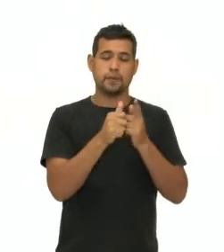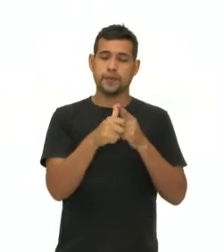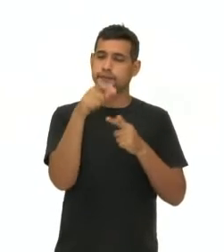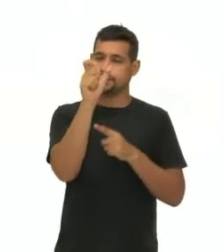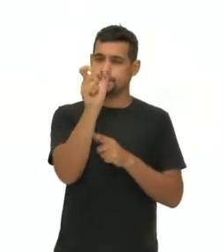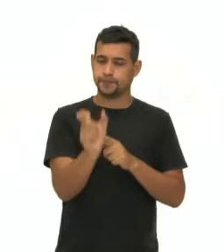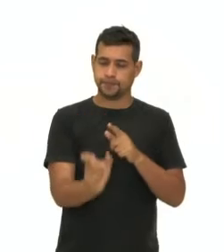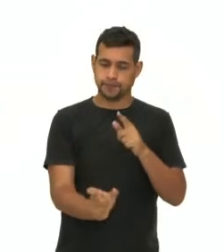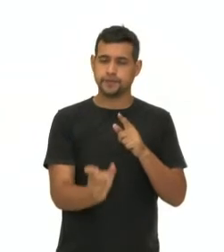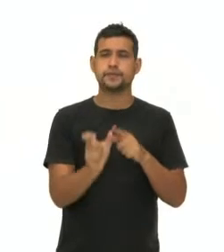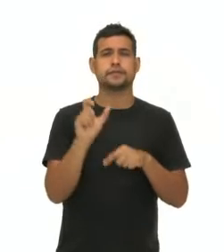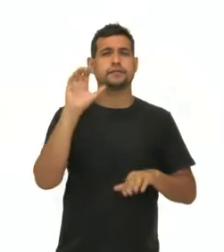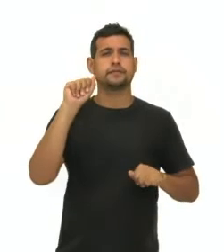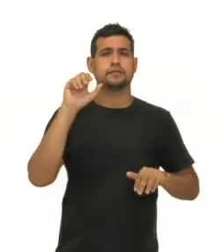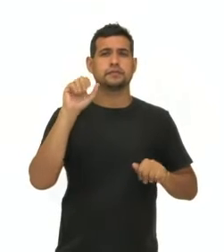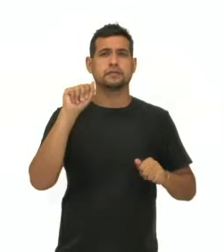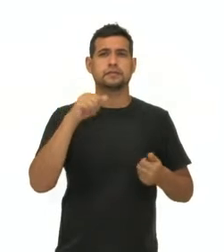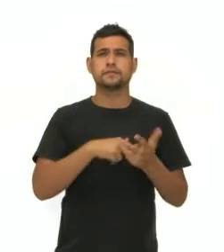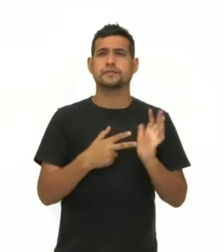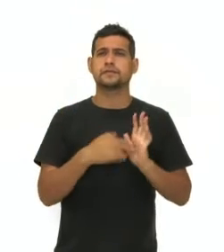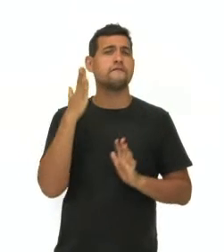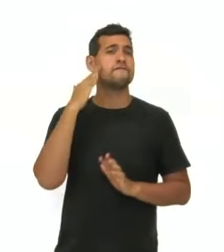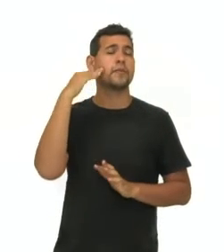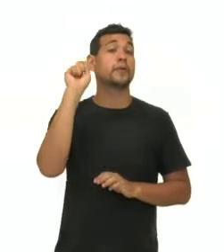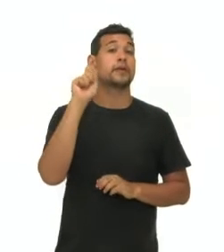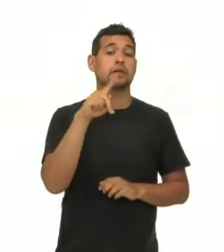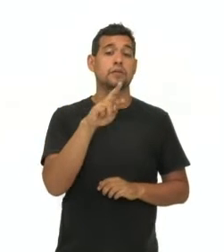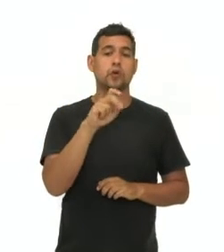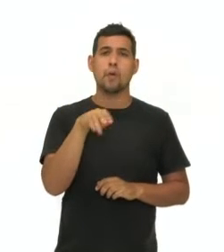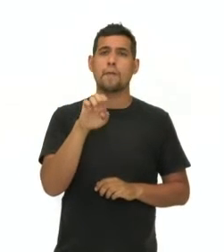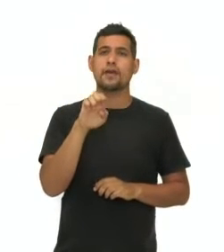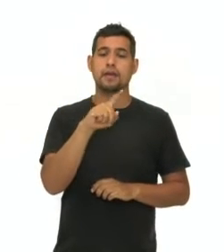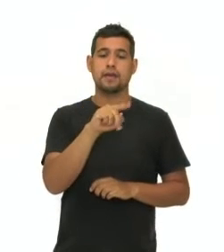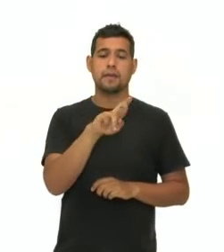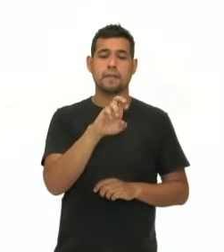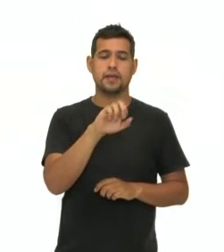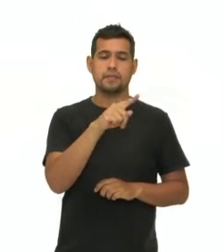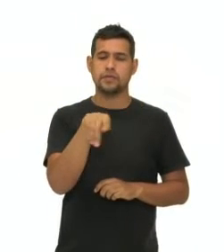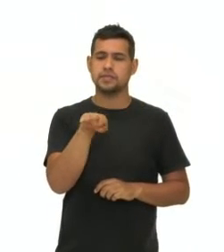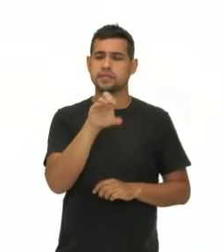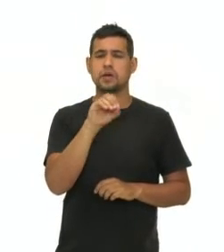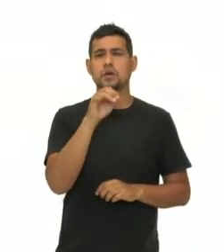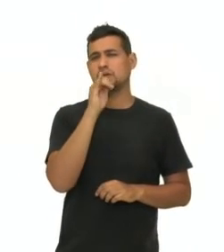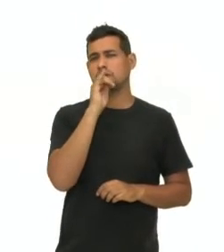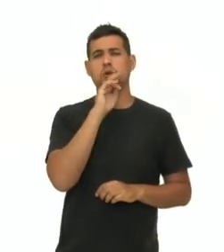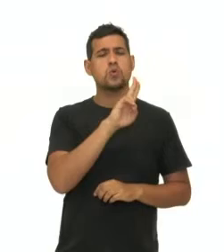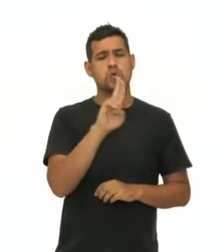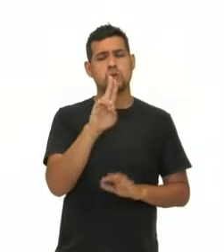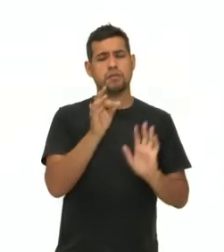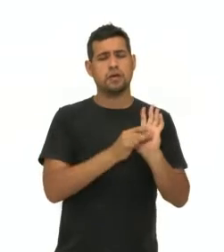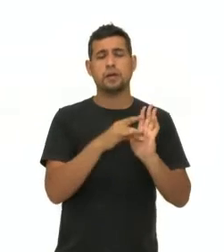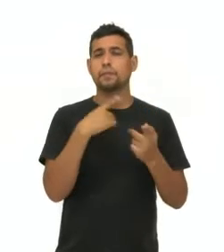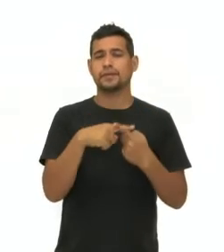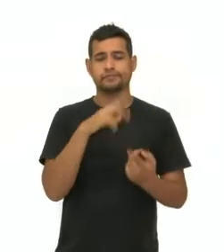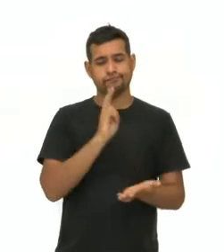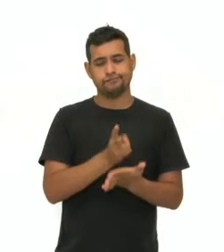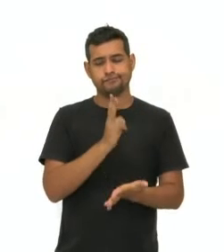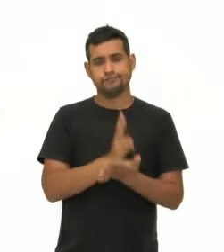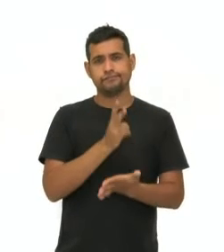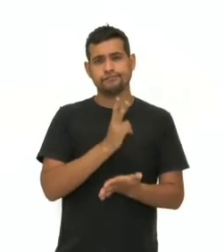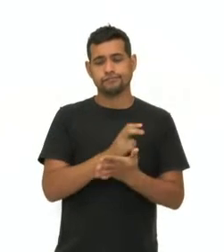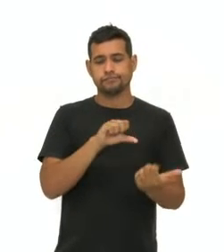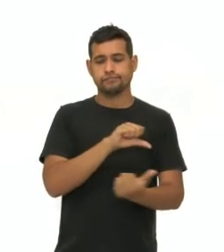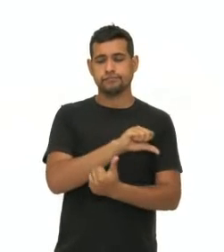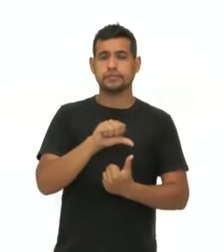coluna da tabela em espanhol são conhecidos como pronomes de preposição são chamados assim porque sempre vem precedido